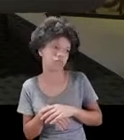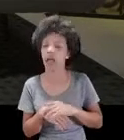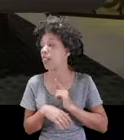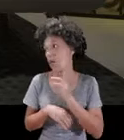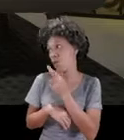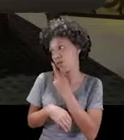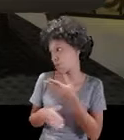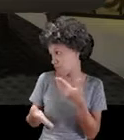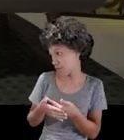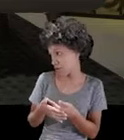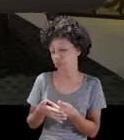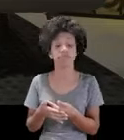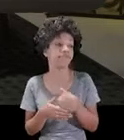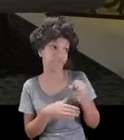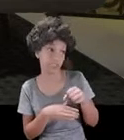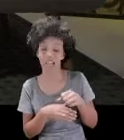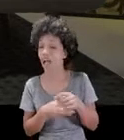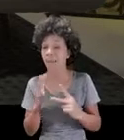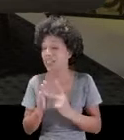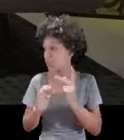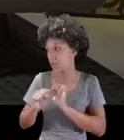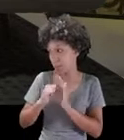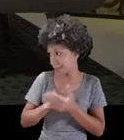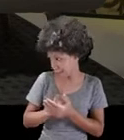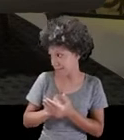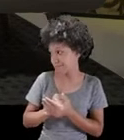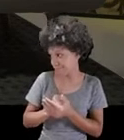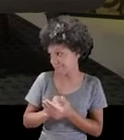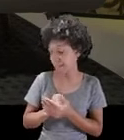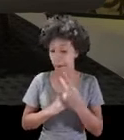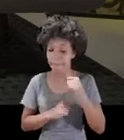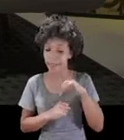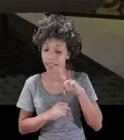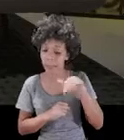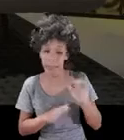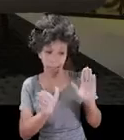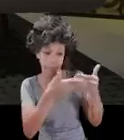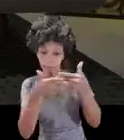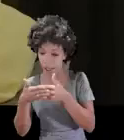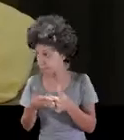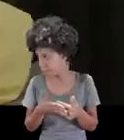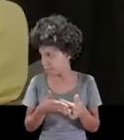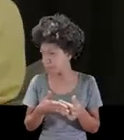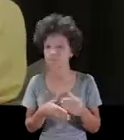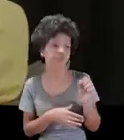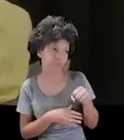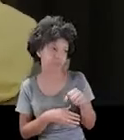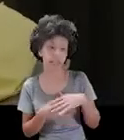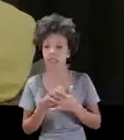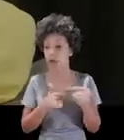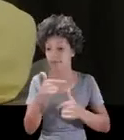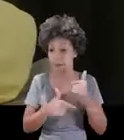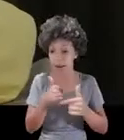não consegue não tem o restaurante está fechado sim é uma segunda um dia que tá acontecendo na Ucrânia vamos assim the Lock Down e tal a pessoa